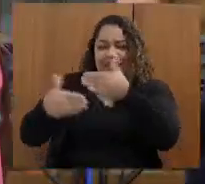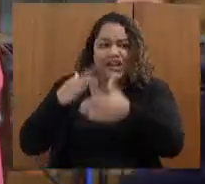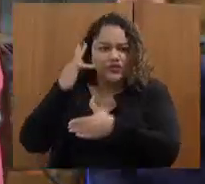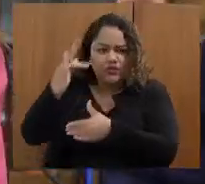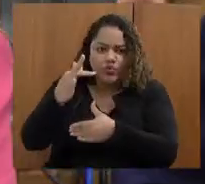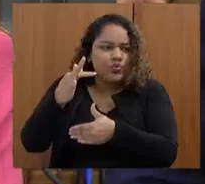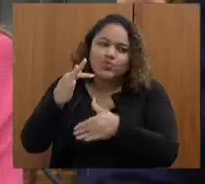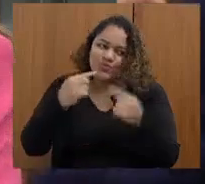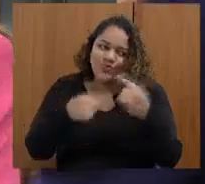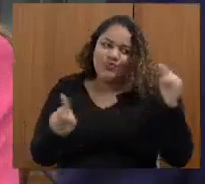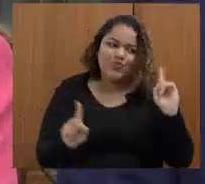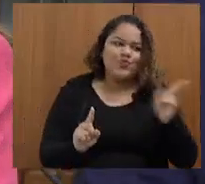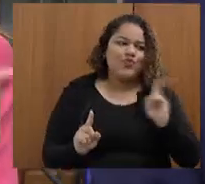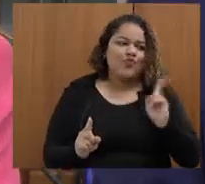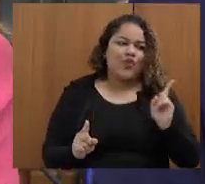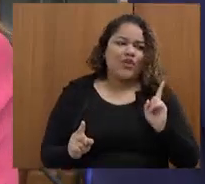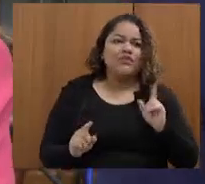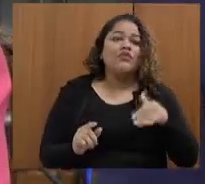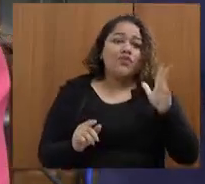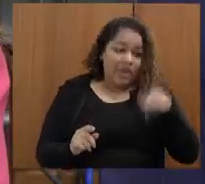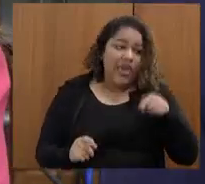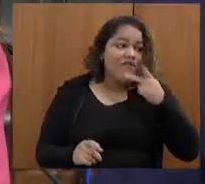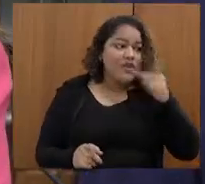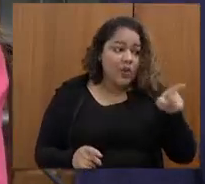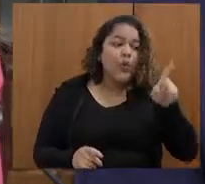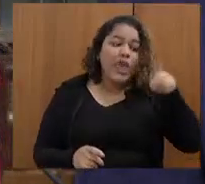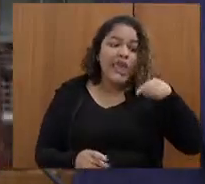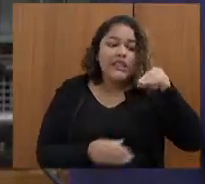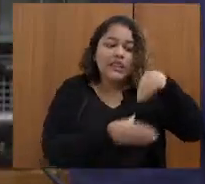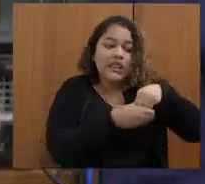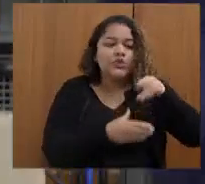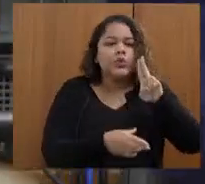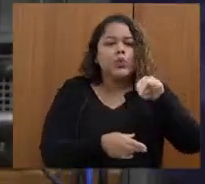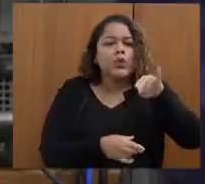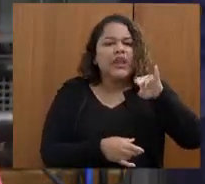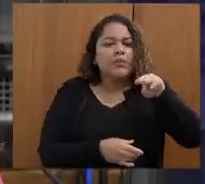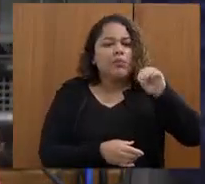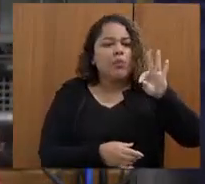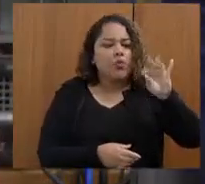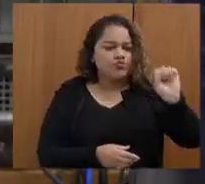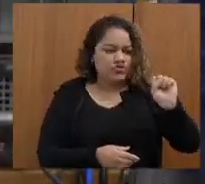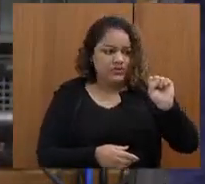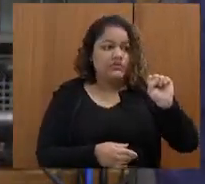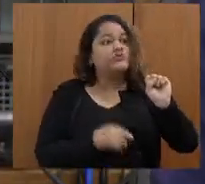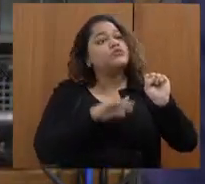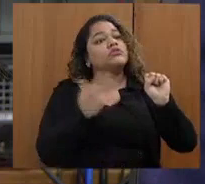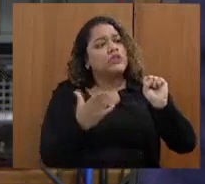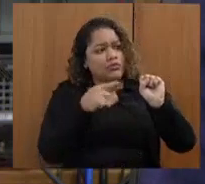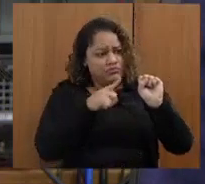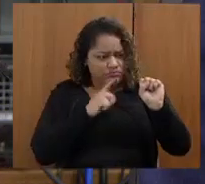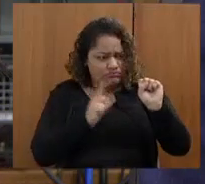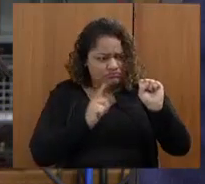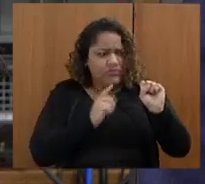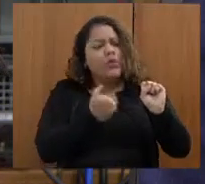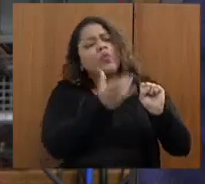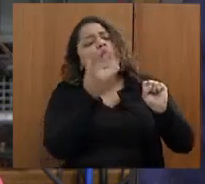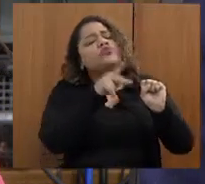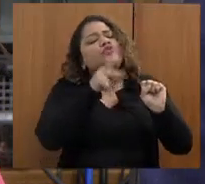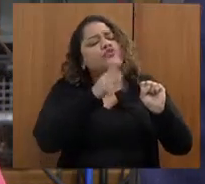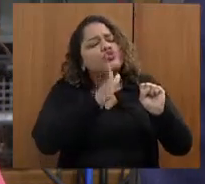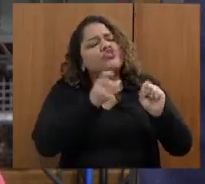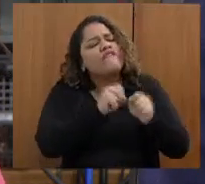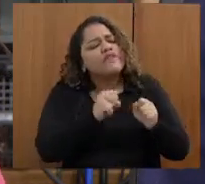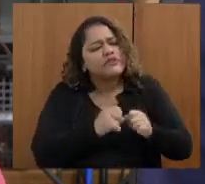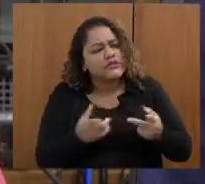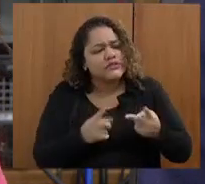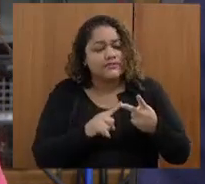É eu gostaria de saber então Quantos servidores fizeram esses cursos se houve oferta de outros cursos também